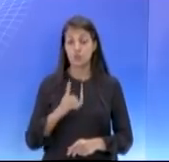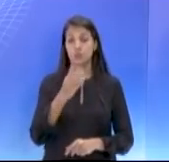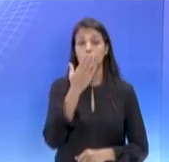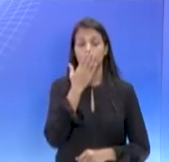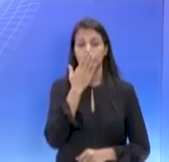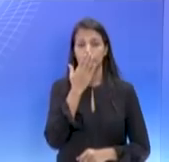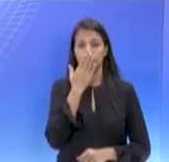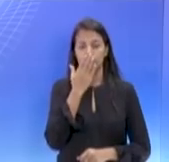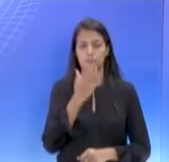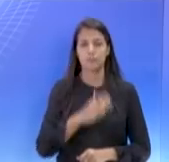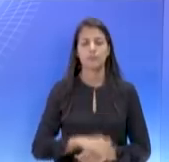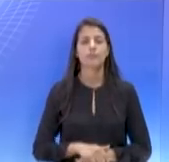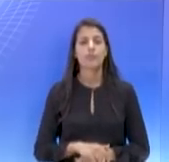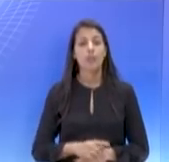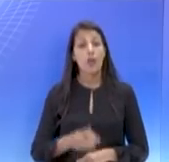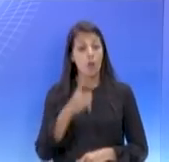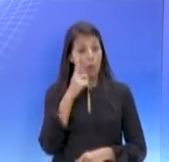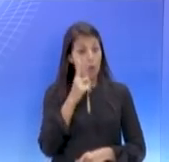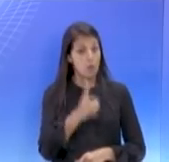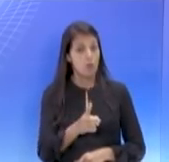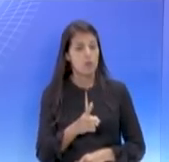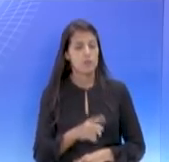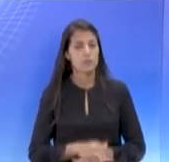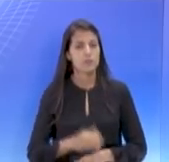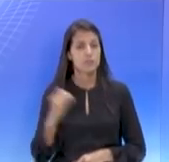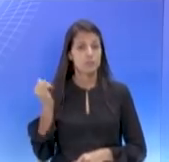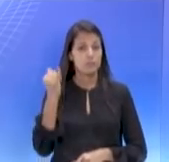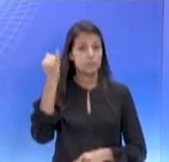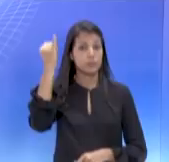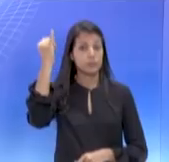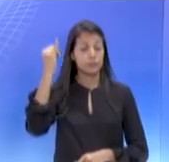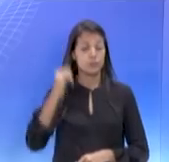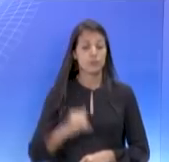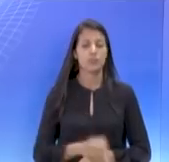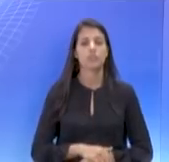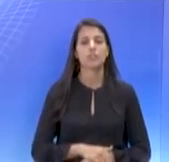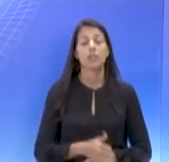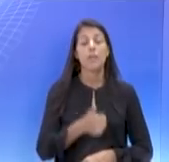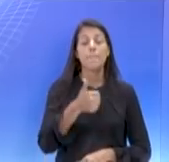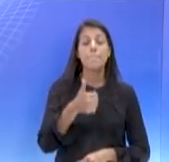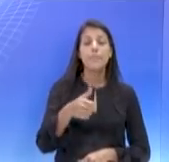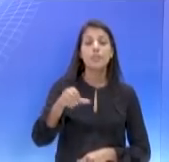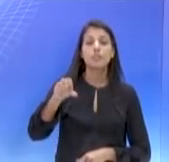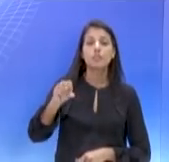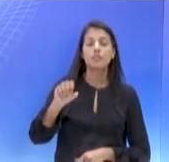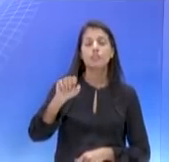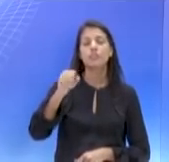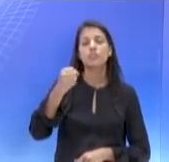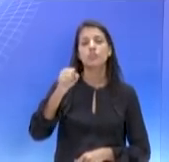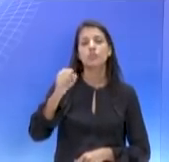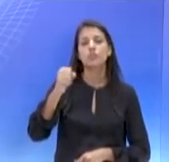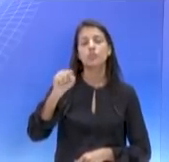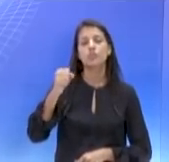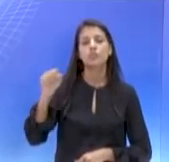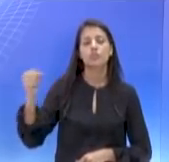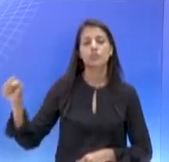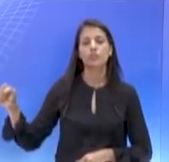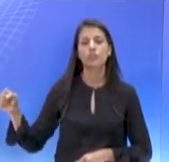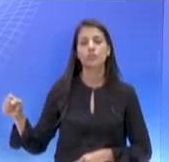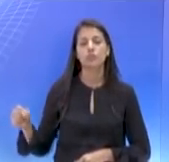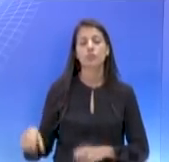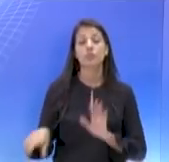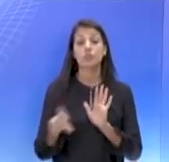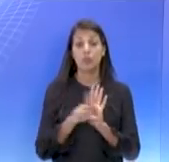aí embaixo está falando, ó, Constituição da República Federativa do Brasil de 1988. É a nossa Constituição. Bom,